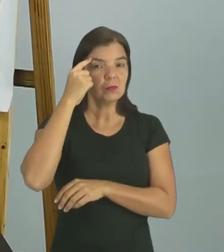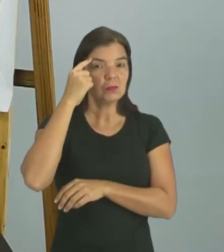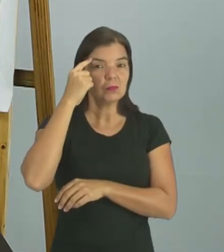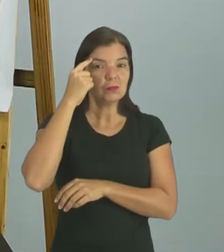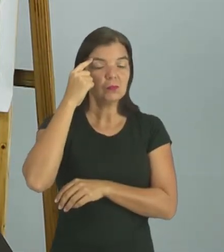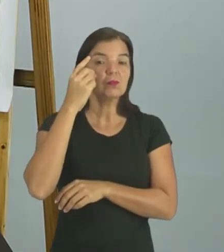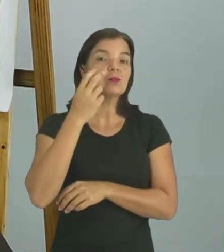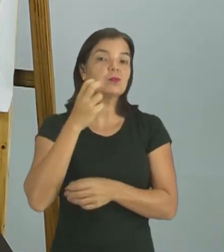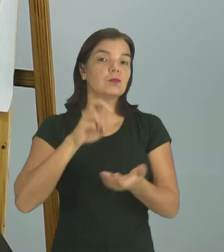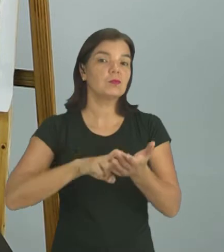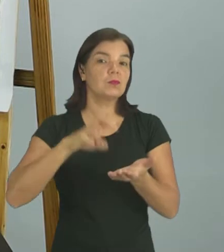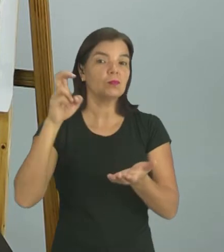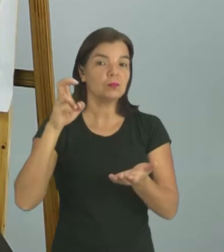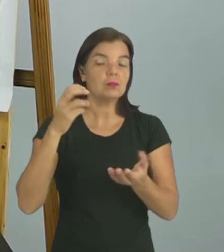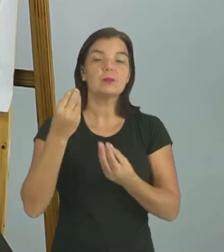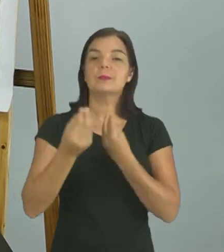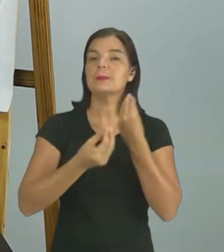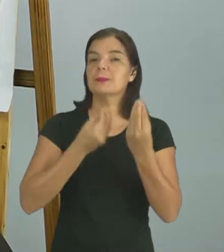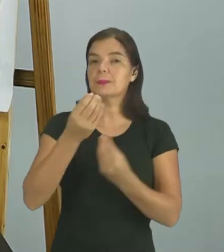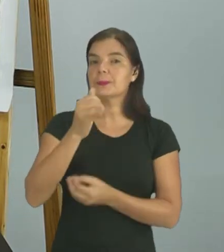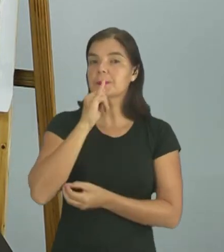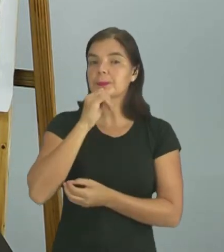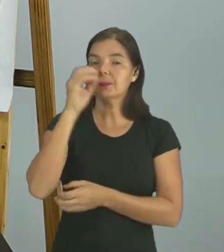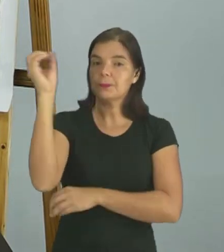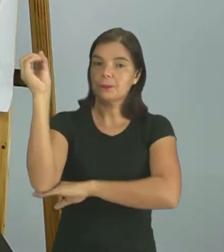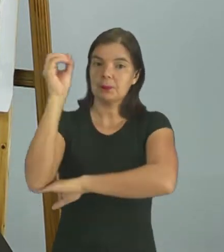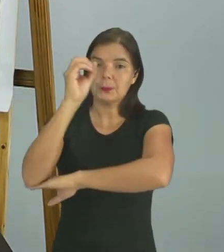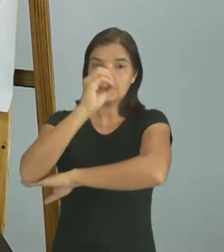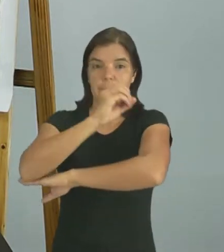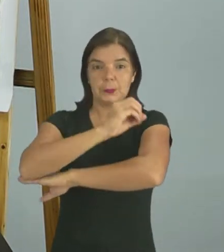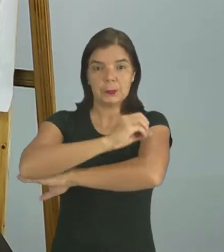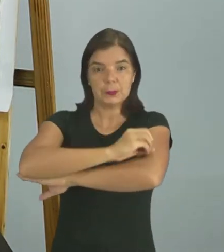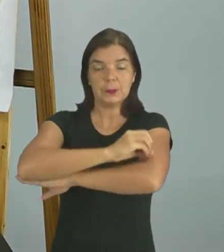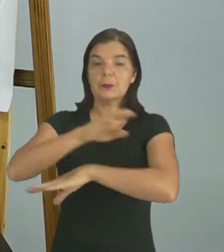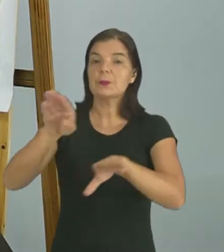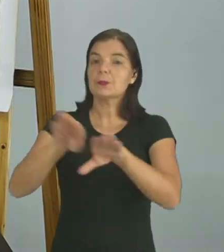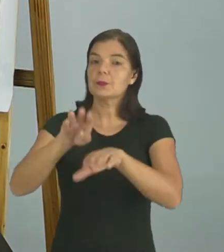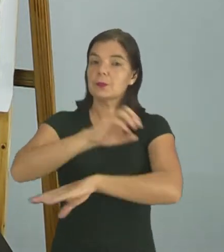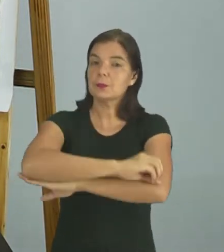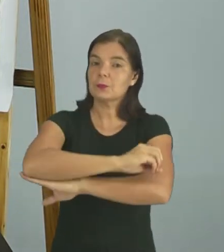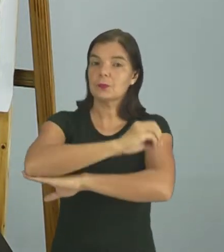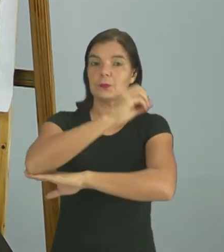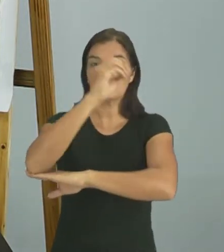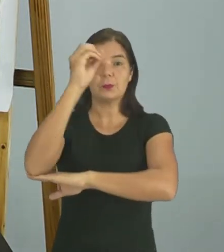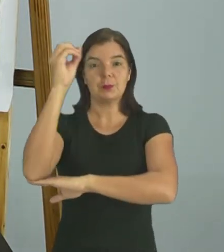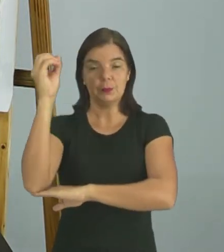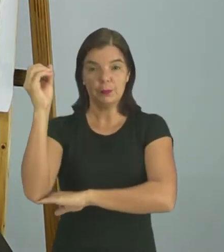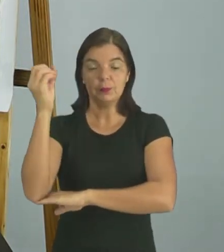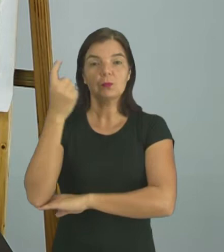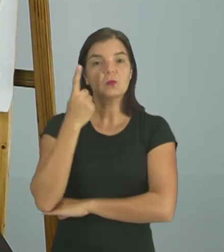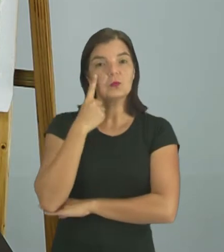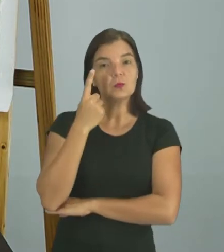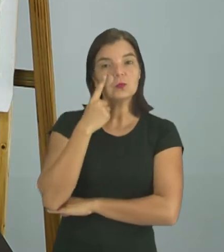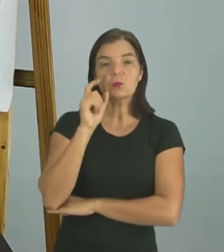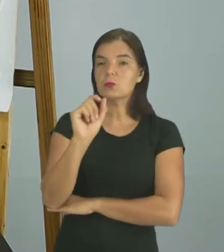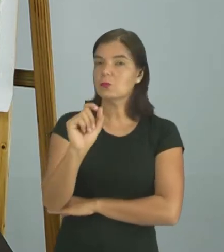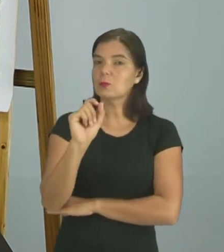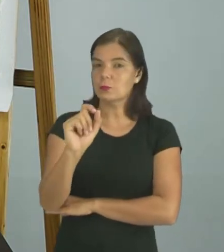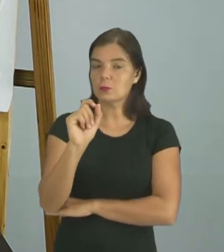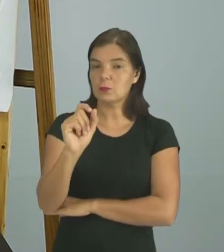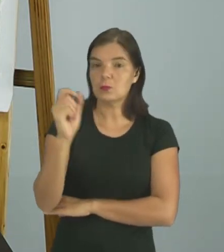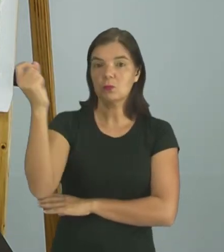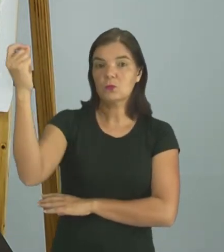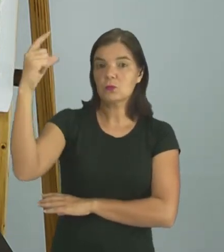um dia. Como aqui, ó, do pôr do sol, o nascer do sol ao pôr do sol. Ele observou que